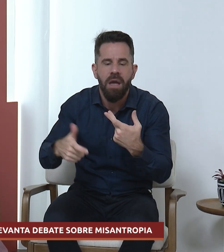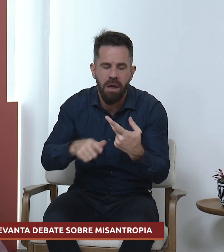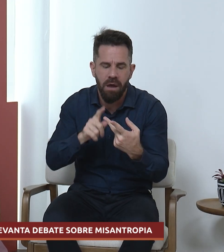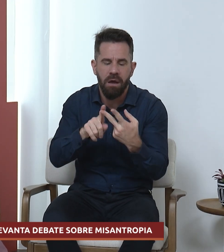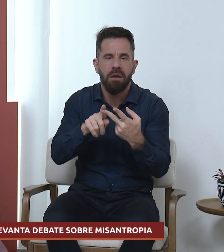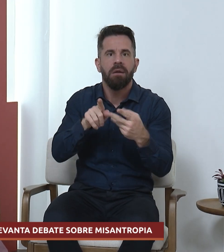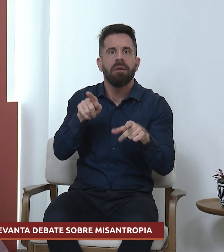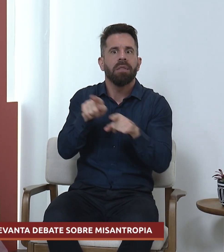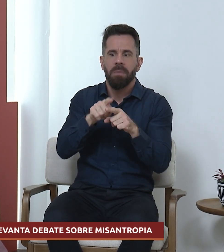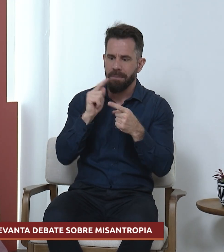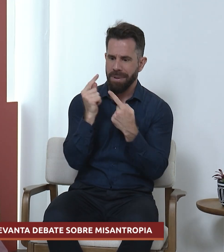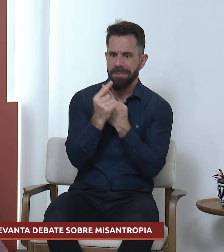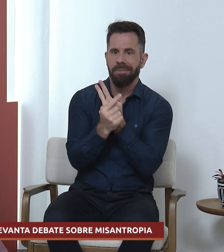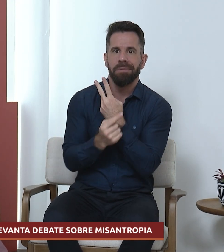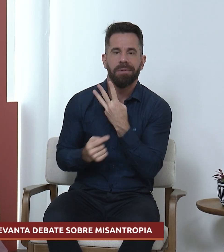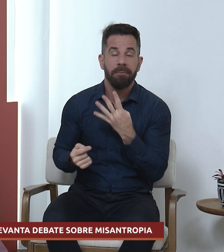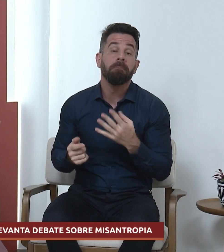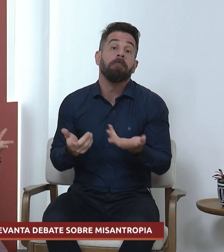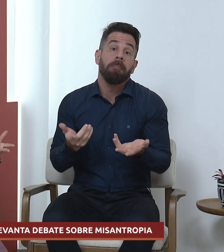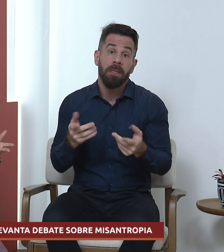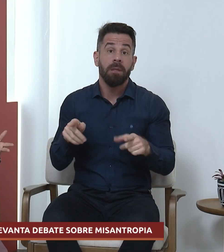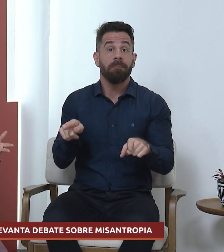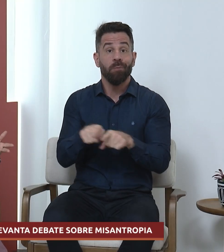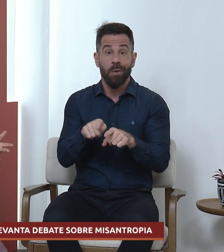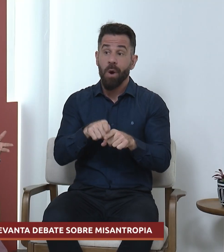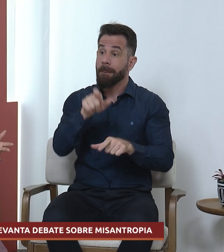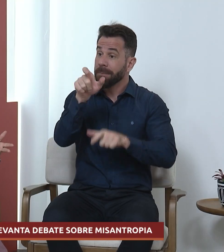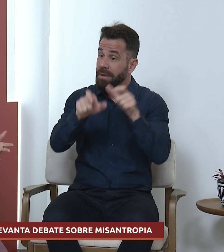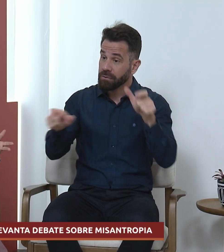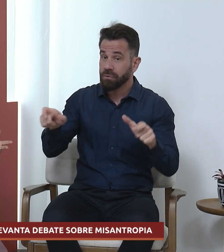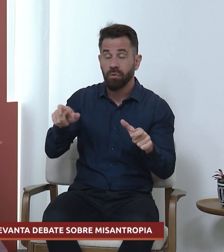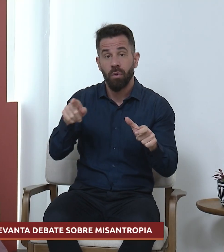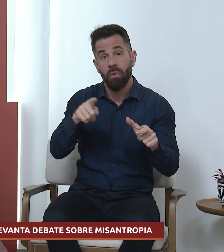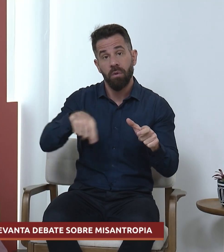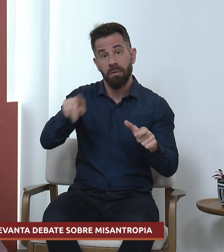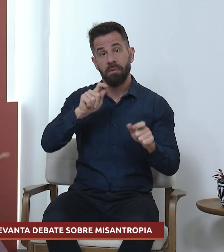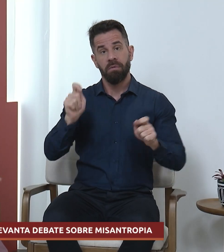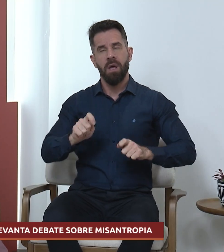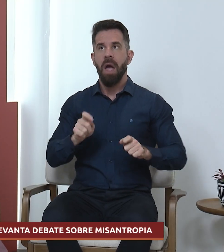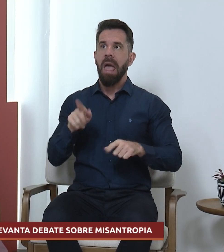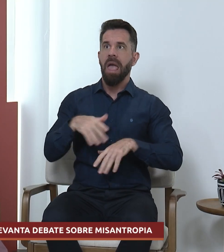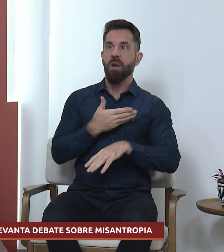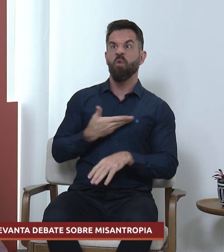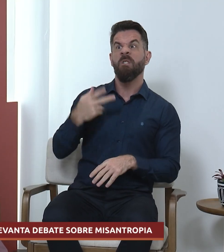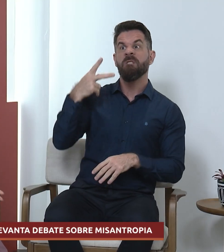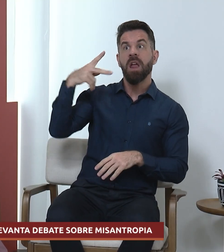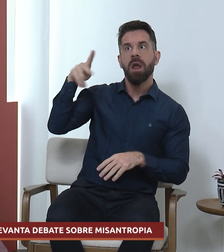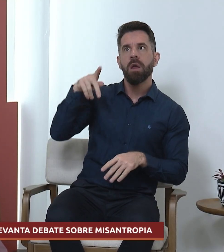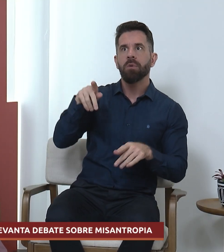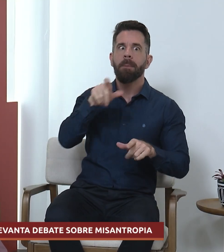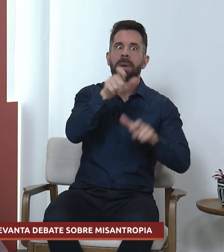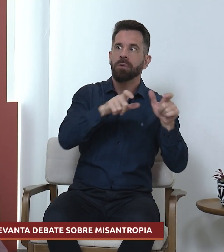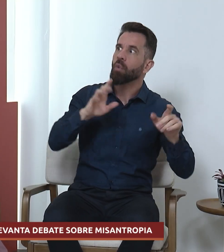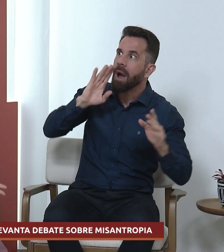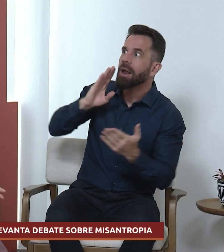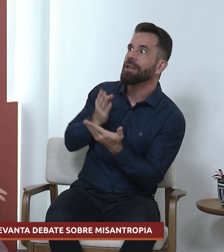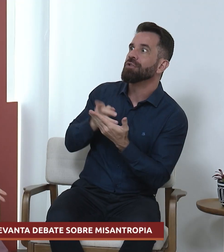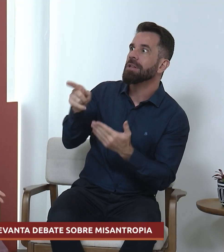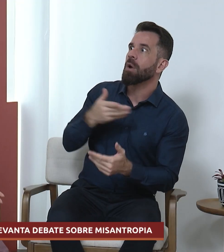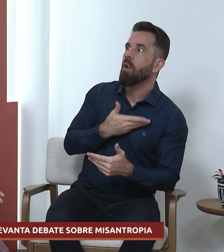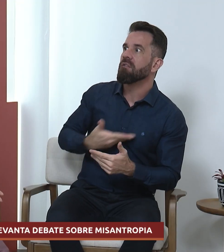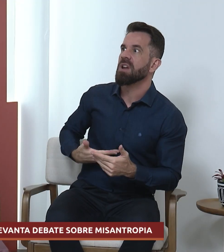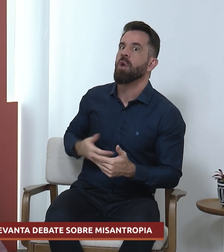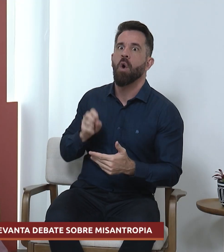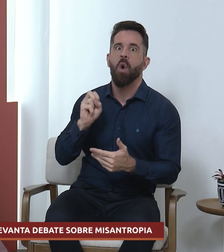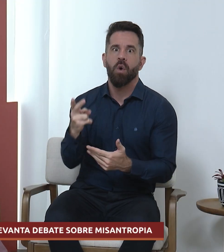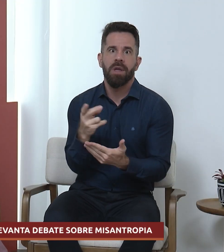tentou utilizar de um meio confiável, né, do governo, para causar medo e perturbação mesmo, porque receber mensagem